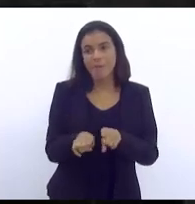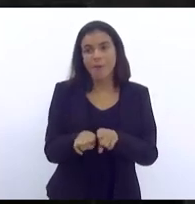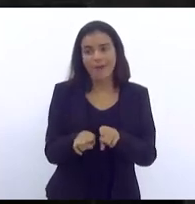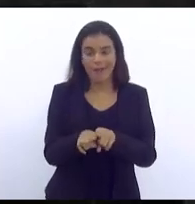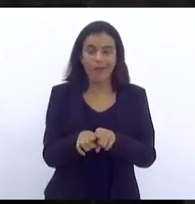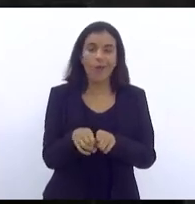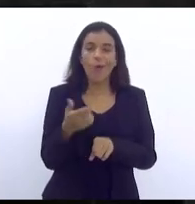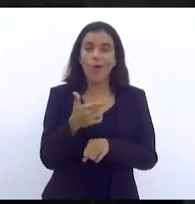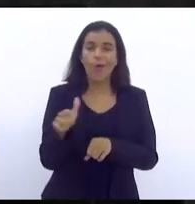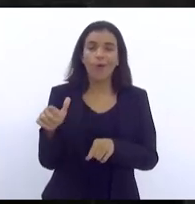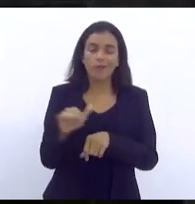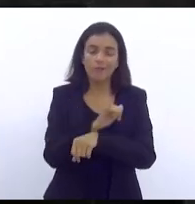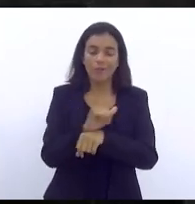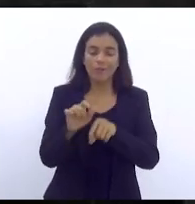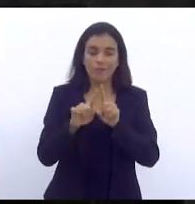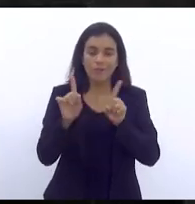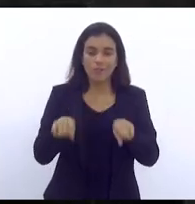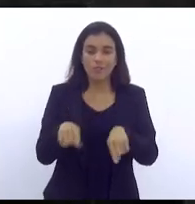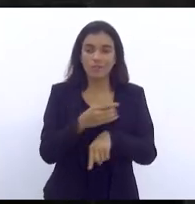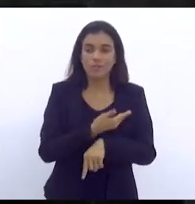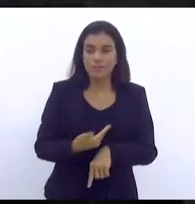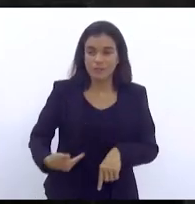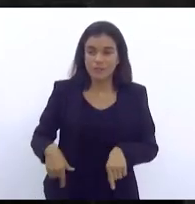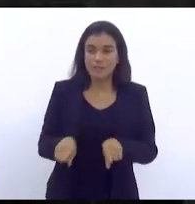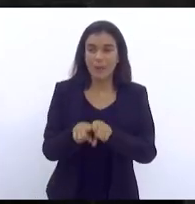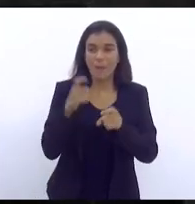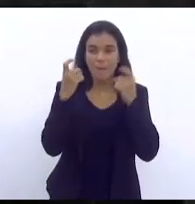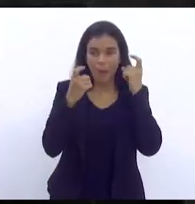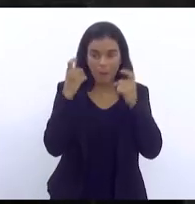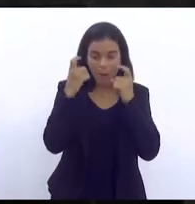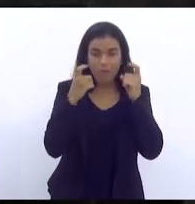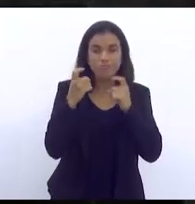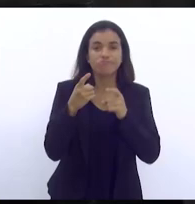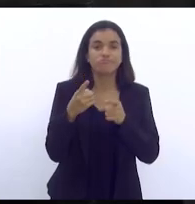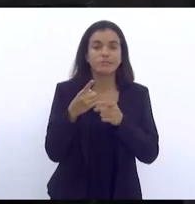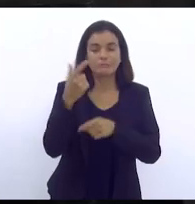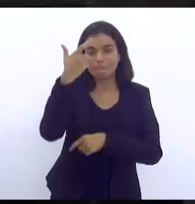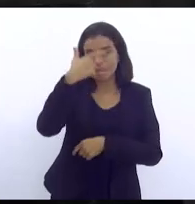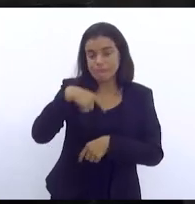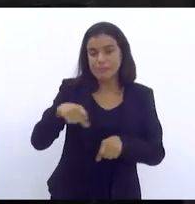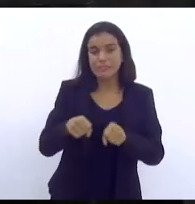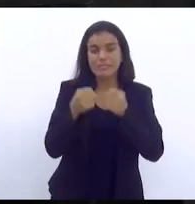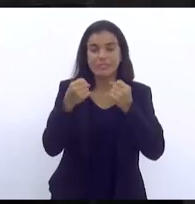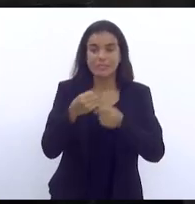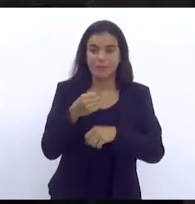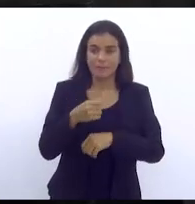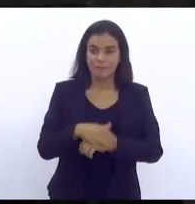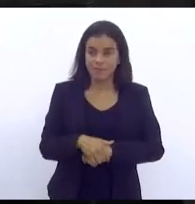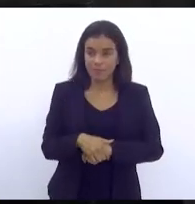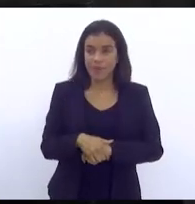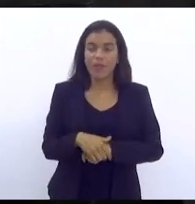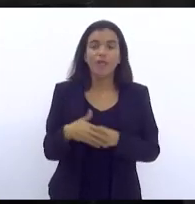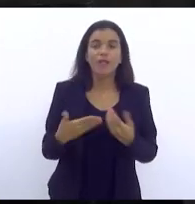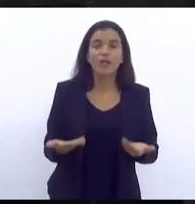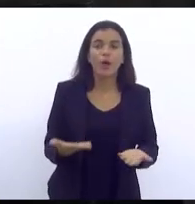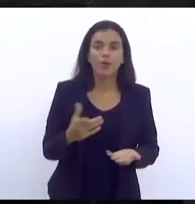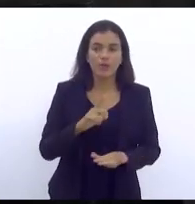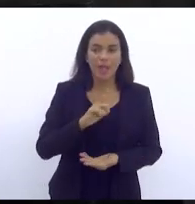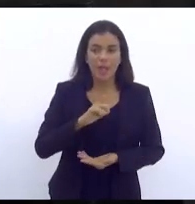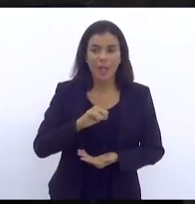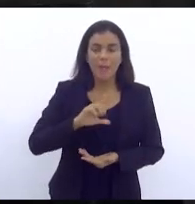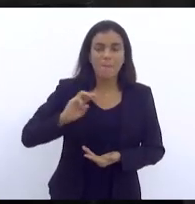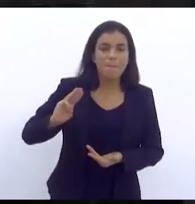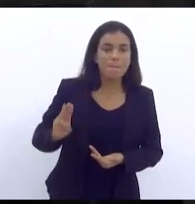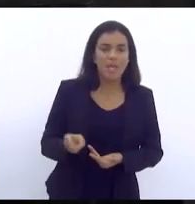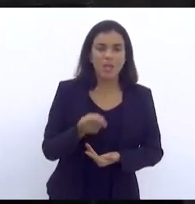Funcionários Públicos né que são preocupados também se desengajar moralmente então o que a gente quer saber aqui é existem milhões de